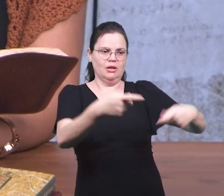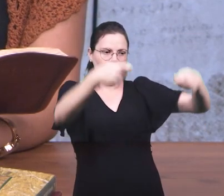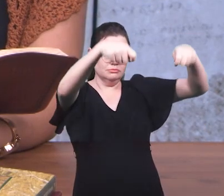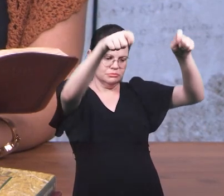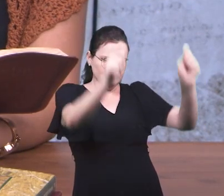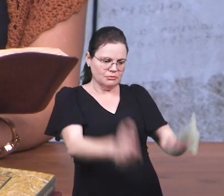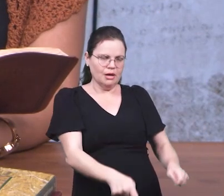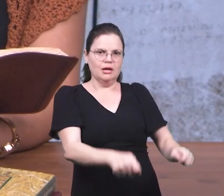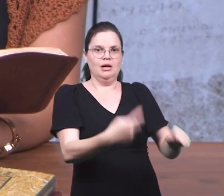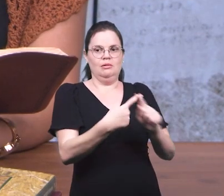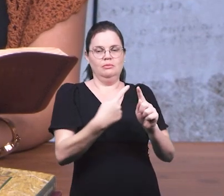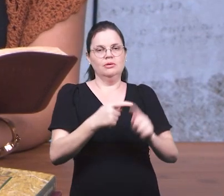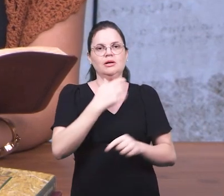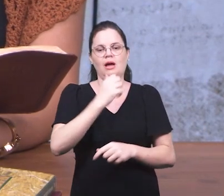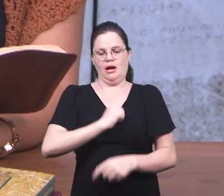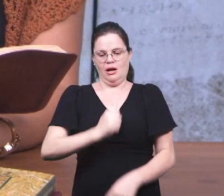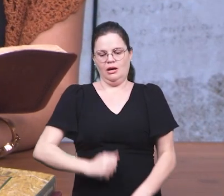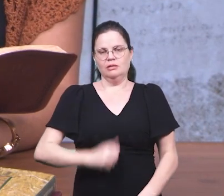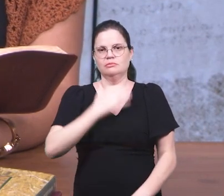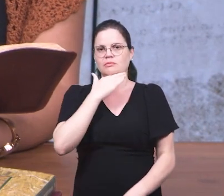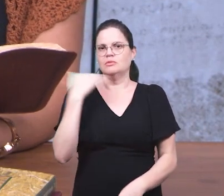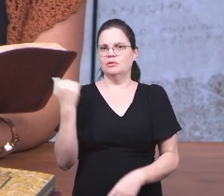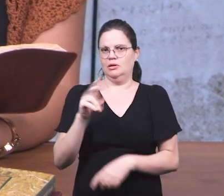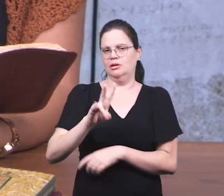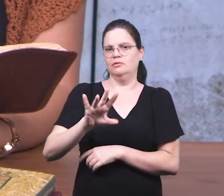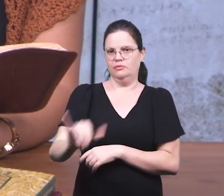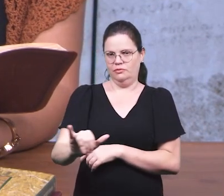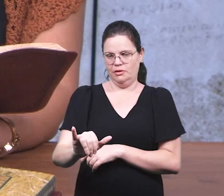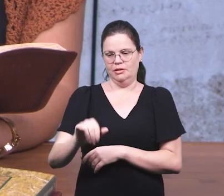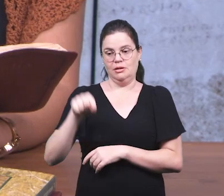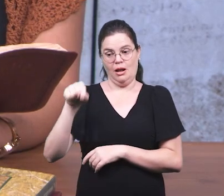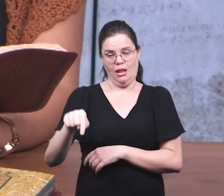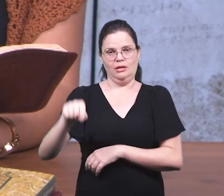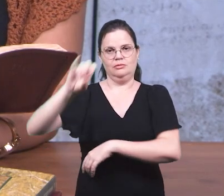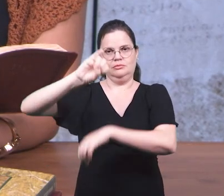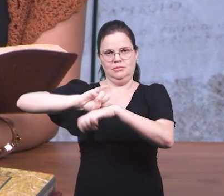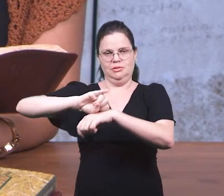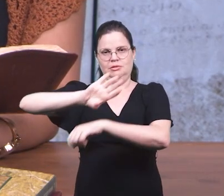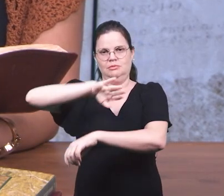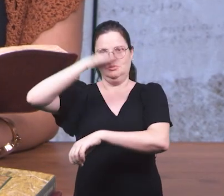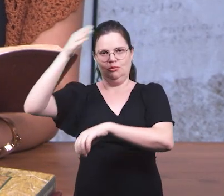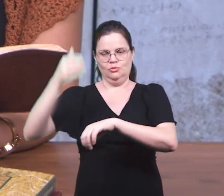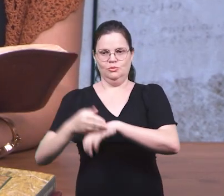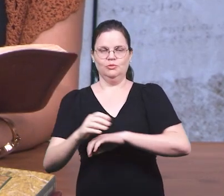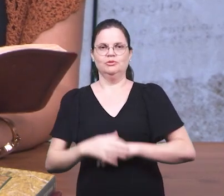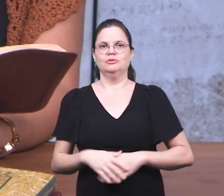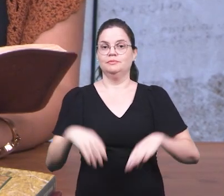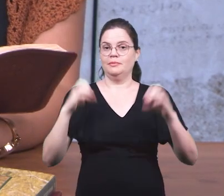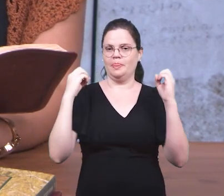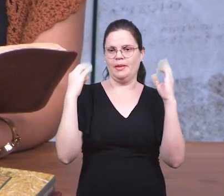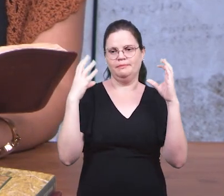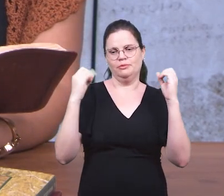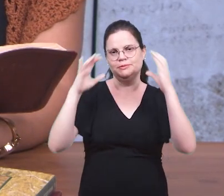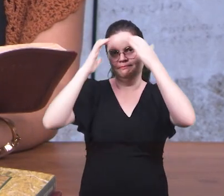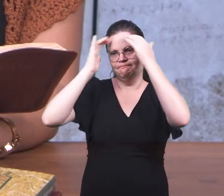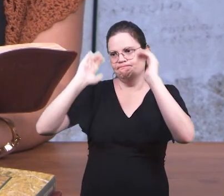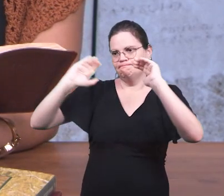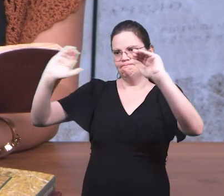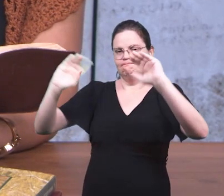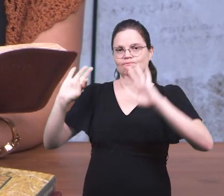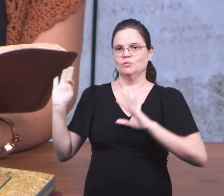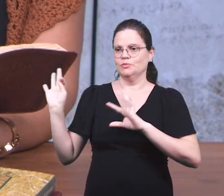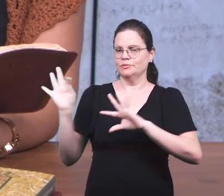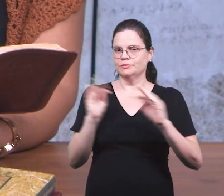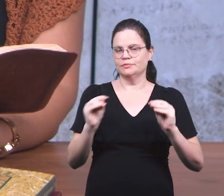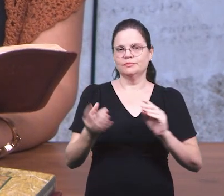filho, porque Arão será recolhido e morrerá ali. Fez, pois, Moisés como o Senhor lhe